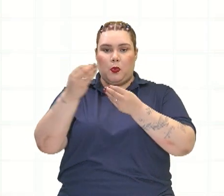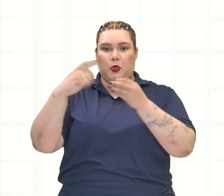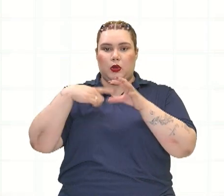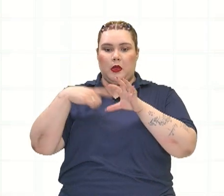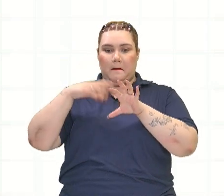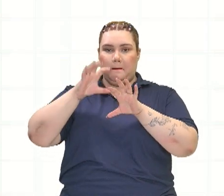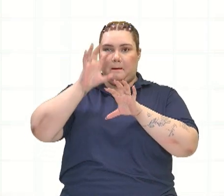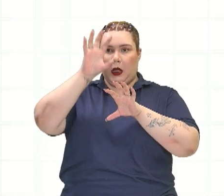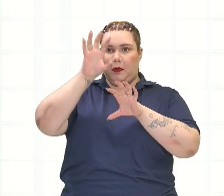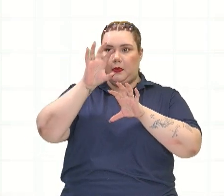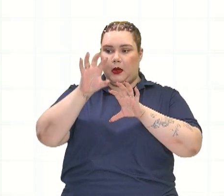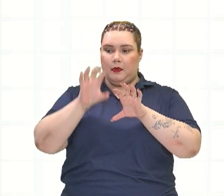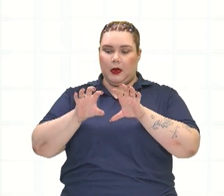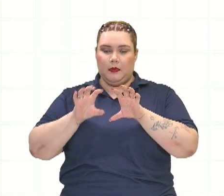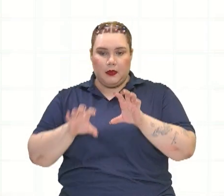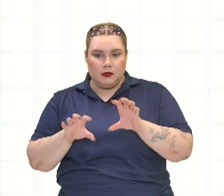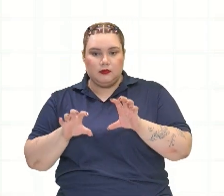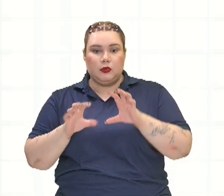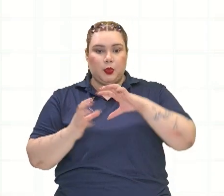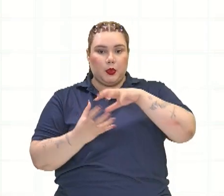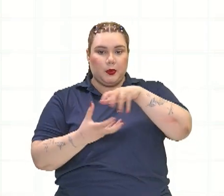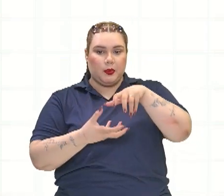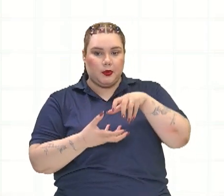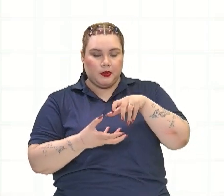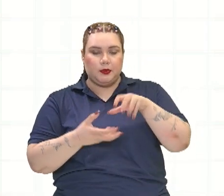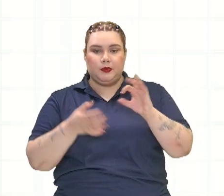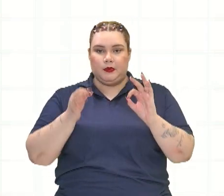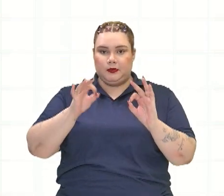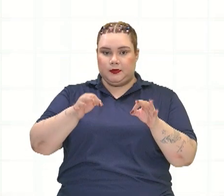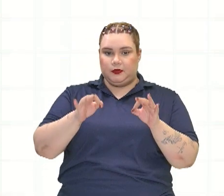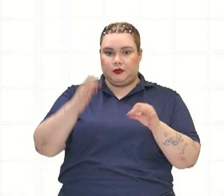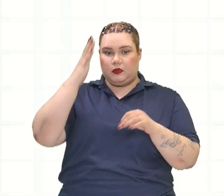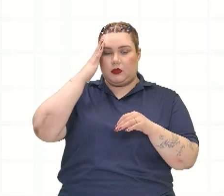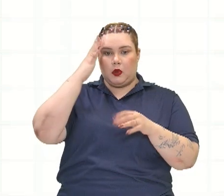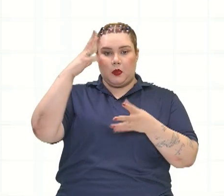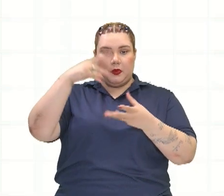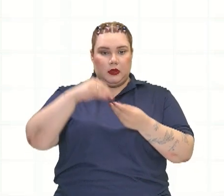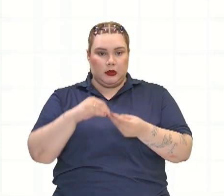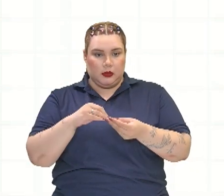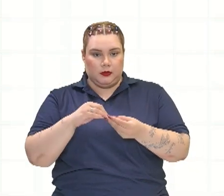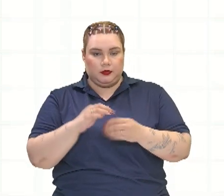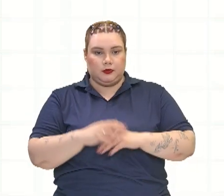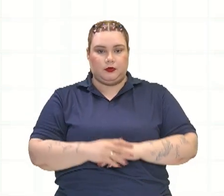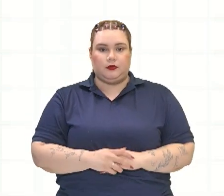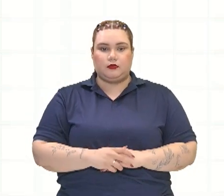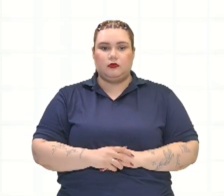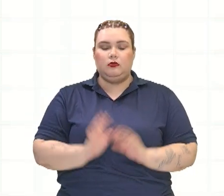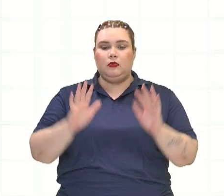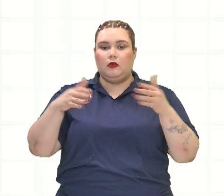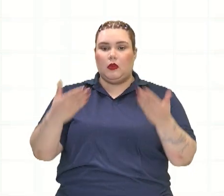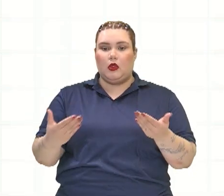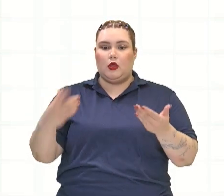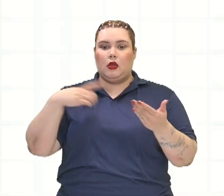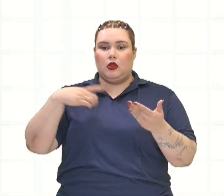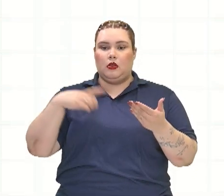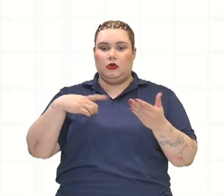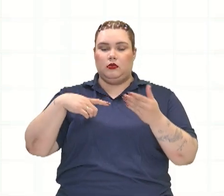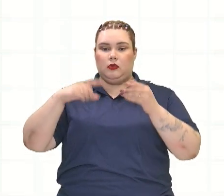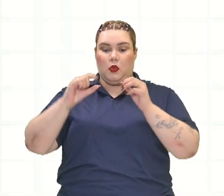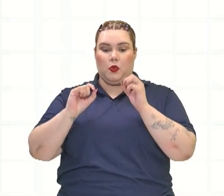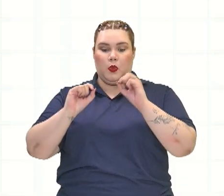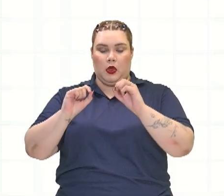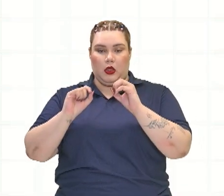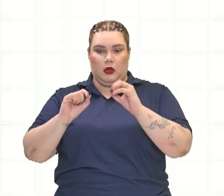para que a gente consiga entender melhor esse conceito das zonas climáticas, tá? Então nós temos aqui, bem